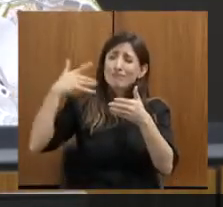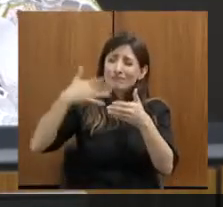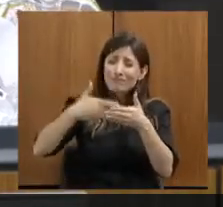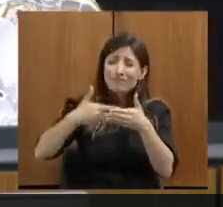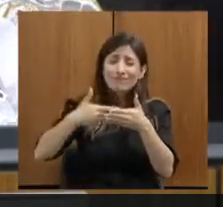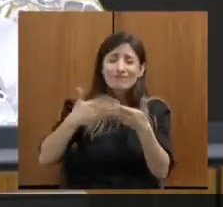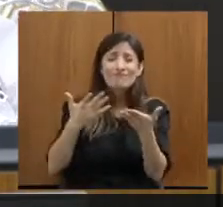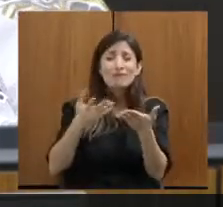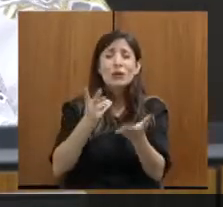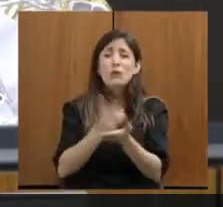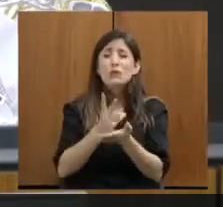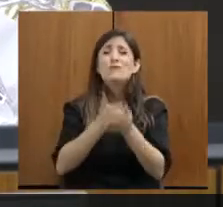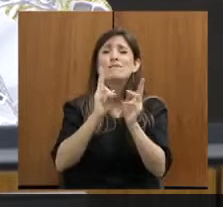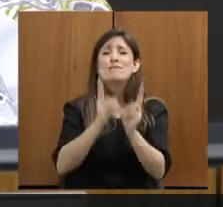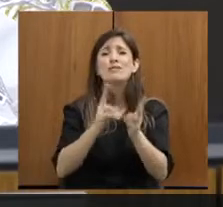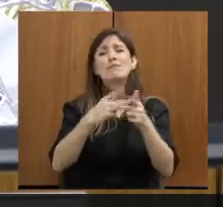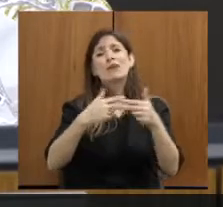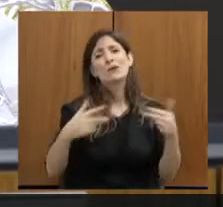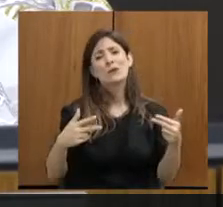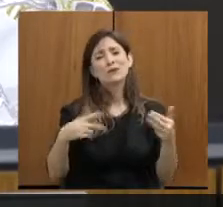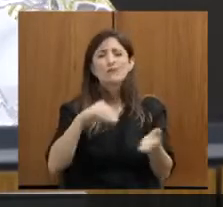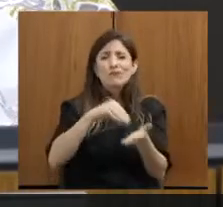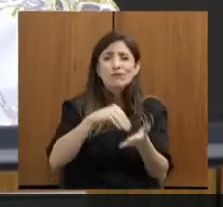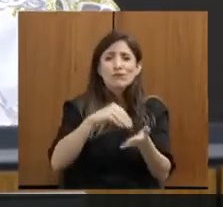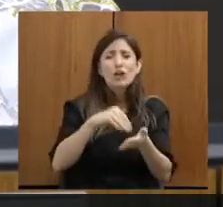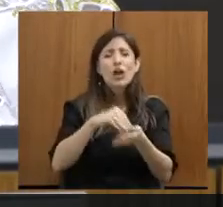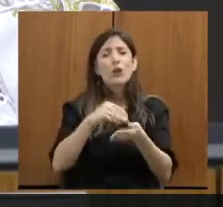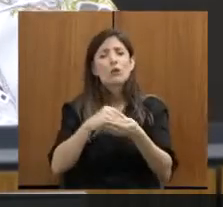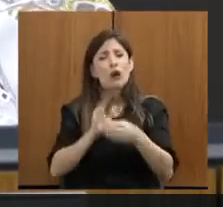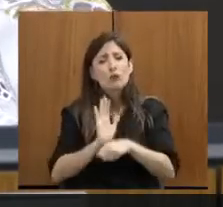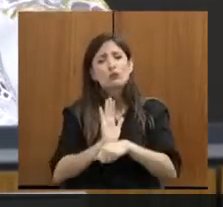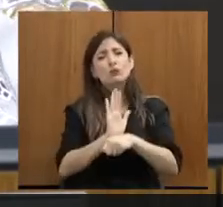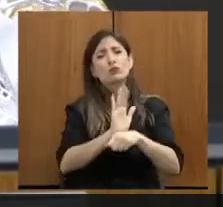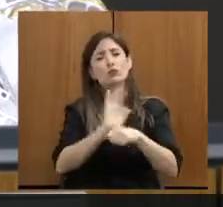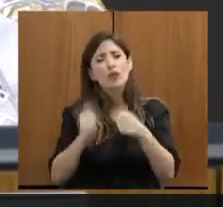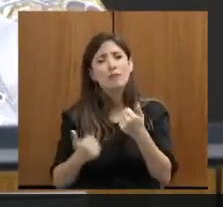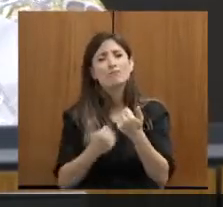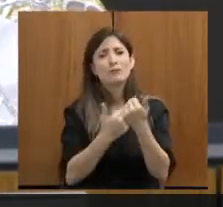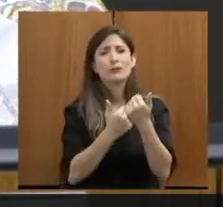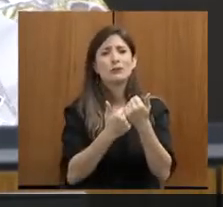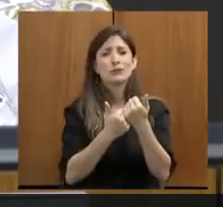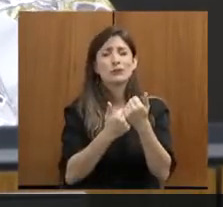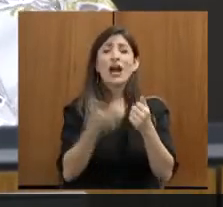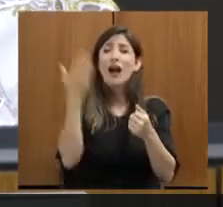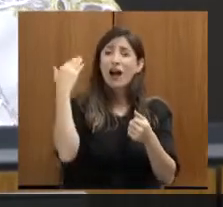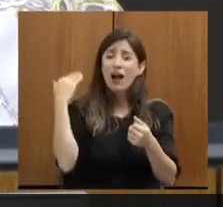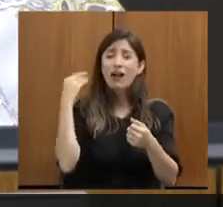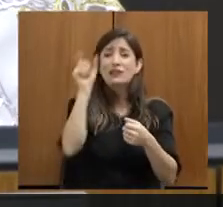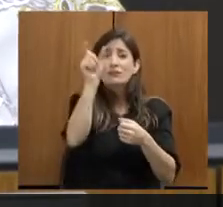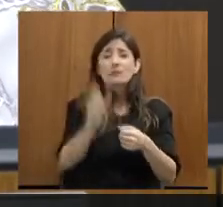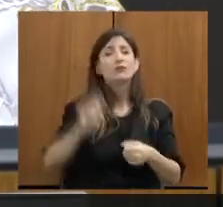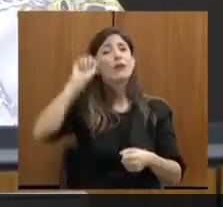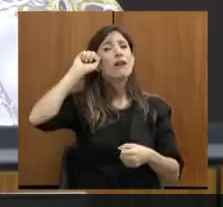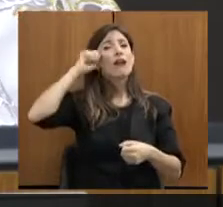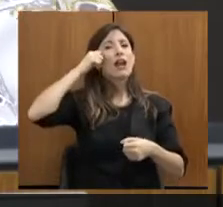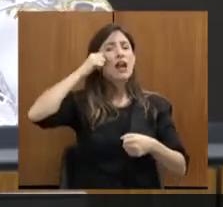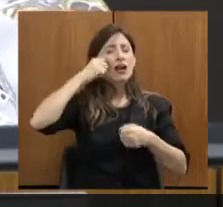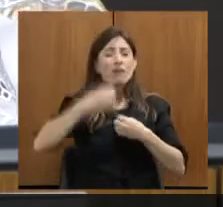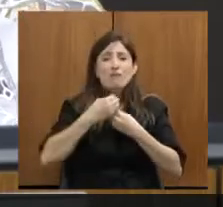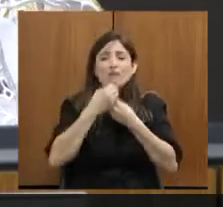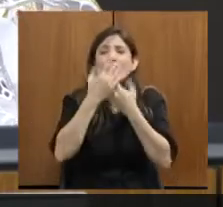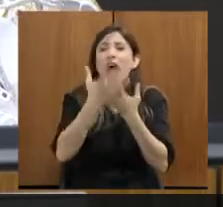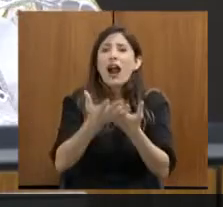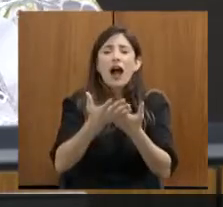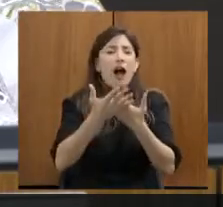nós não temos não podemos falar o negro não podia falar né o nego só podia servir